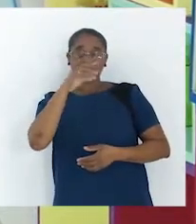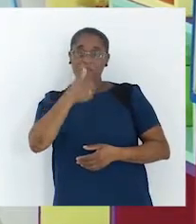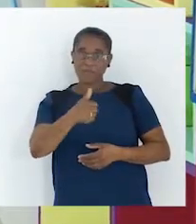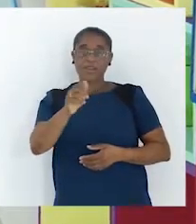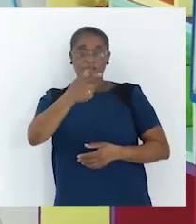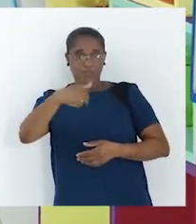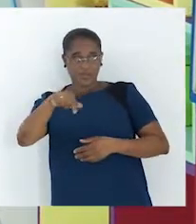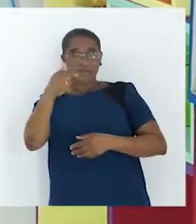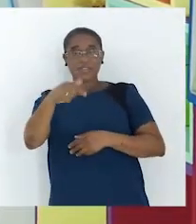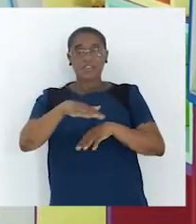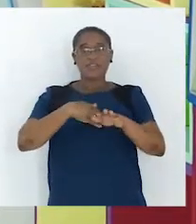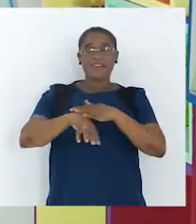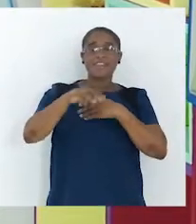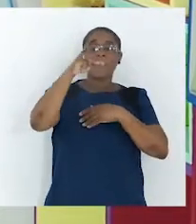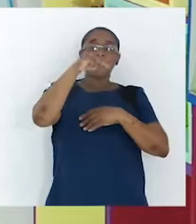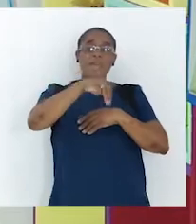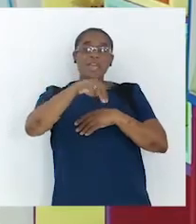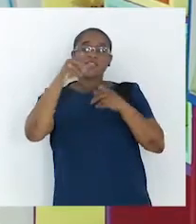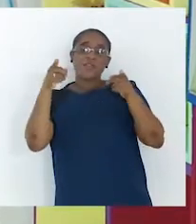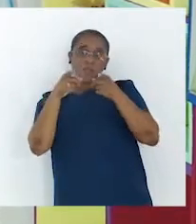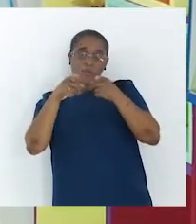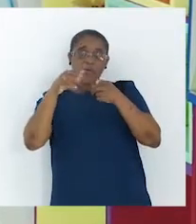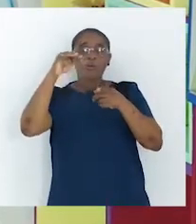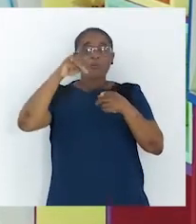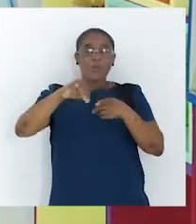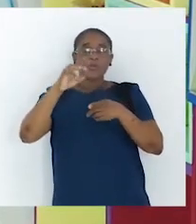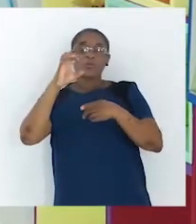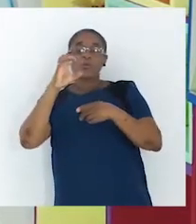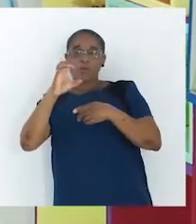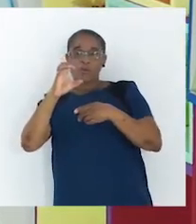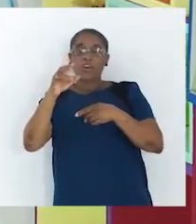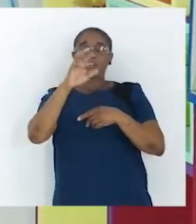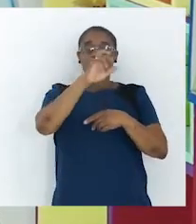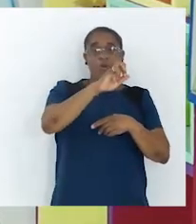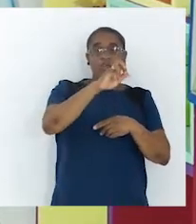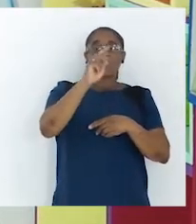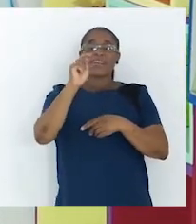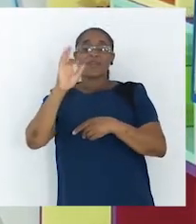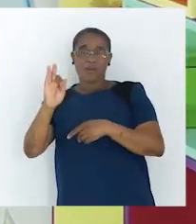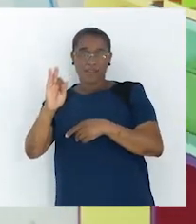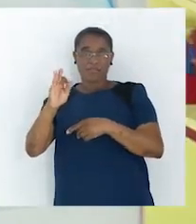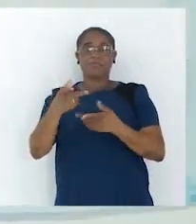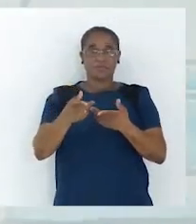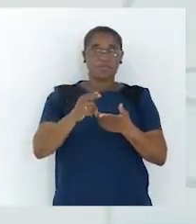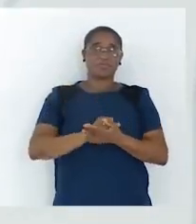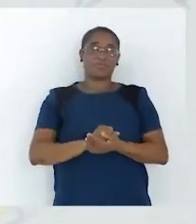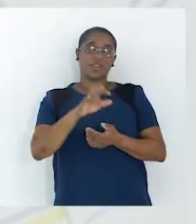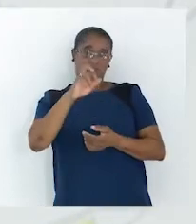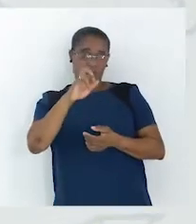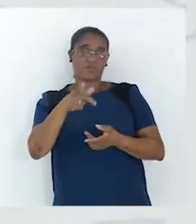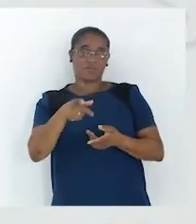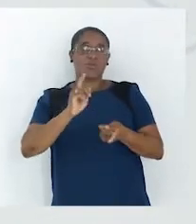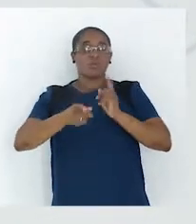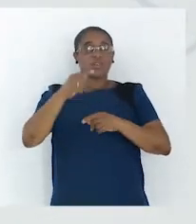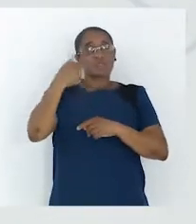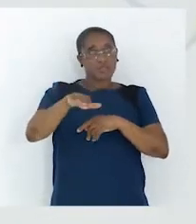nós temos fazer um mínimo múltiplo comum entre 8 e 4 que no caso é oito então o que devemos fazer